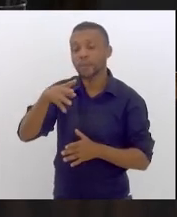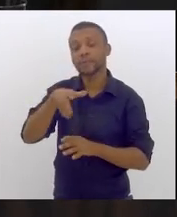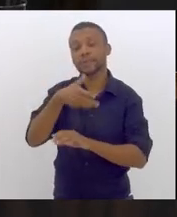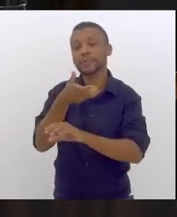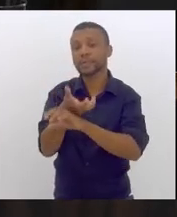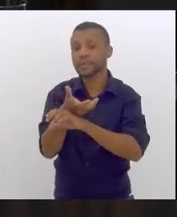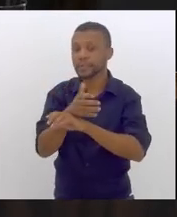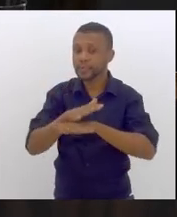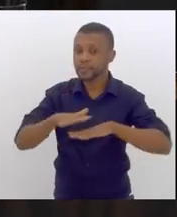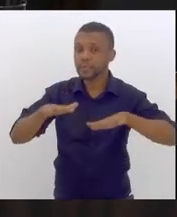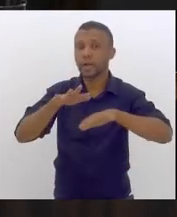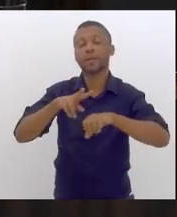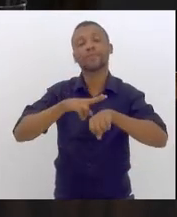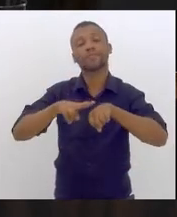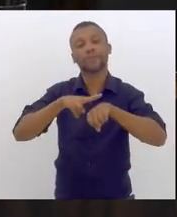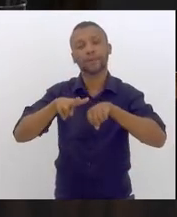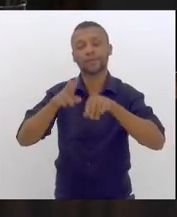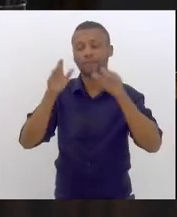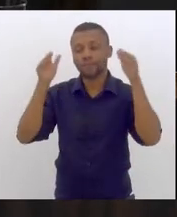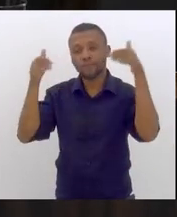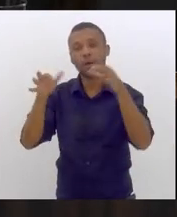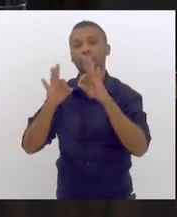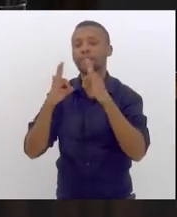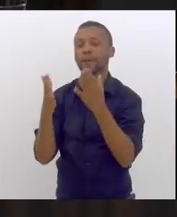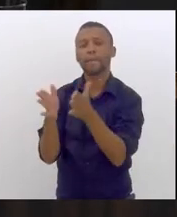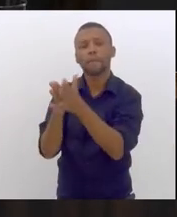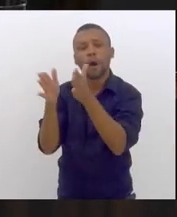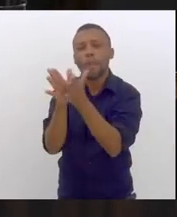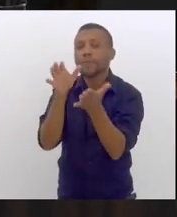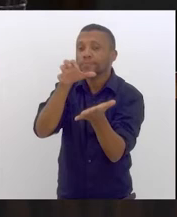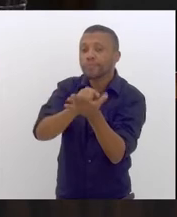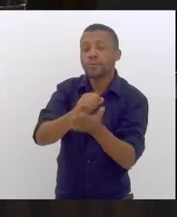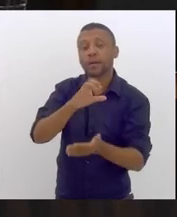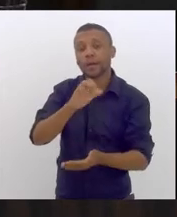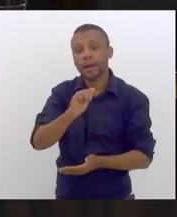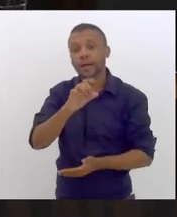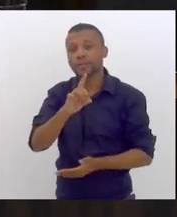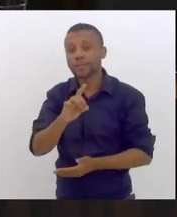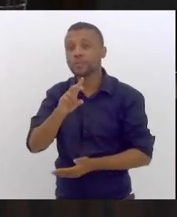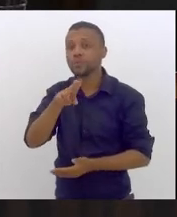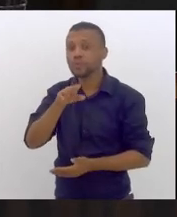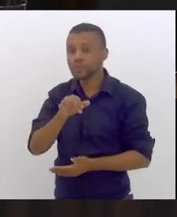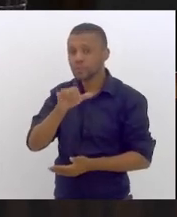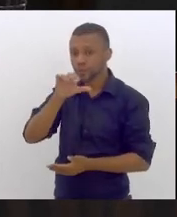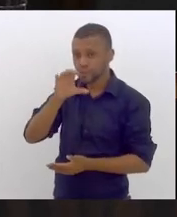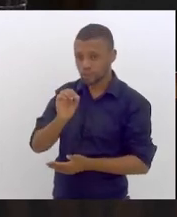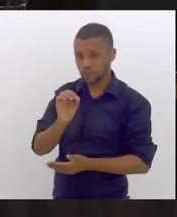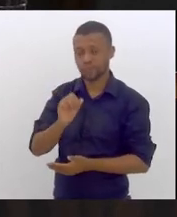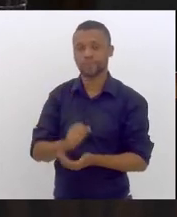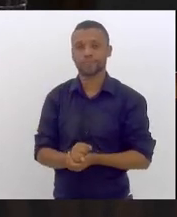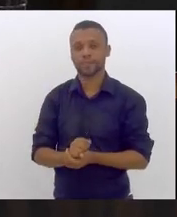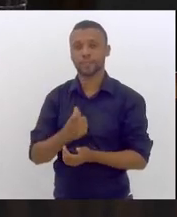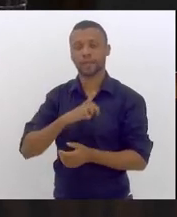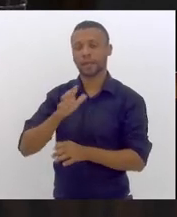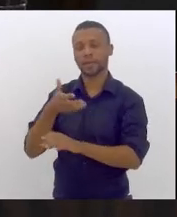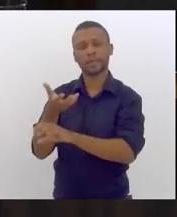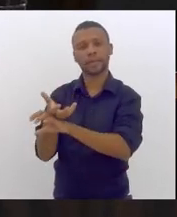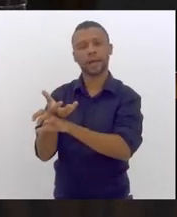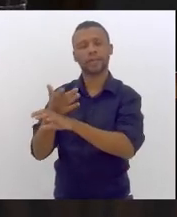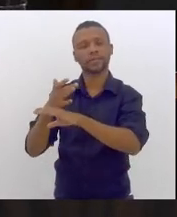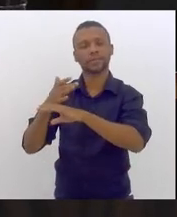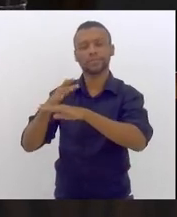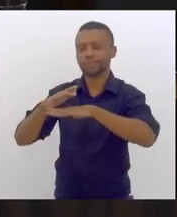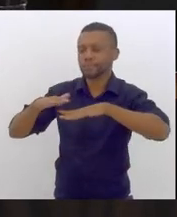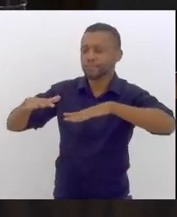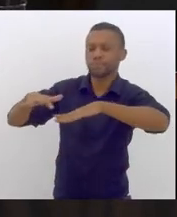para famílias inscritas no Cadastro Único para Programas Sociais, Cade Único, que mantenham quintais urbanos em suas